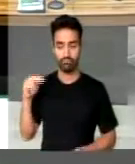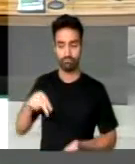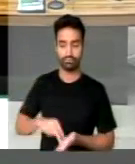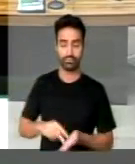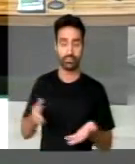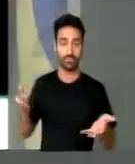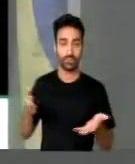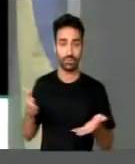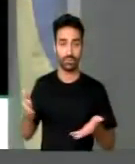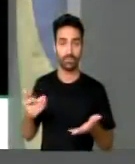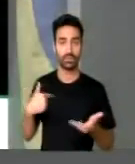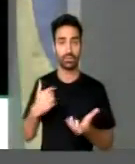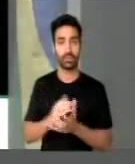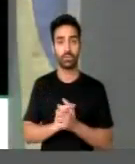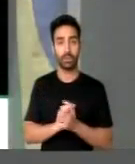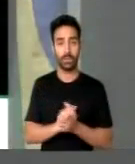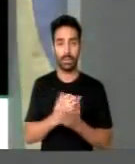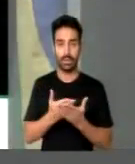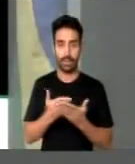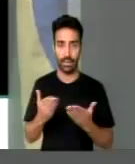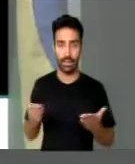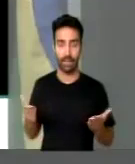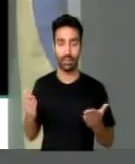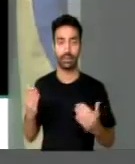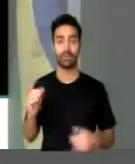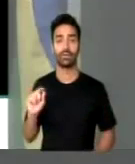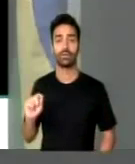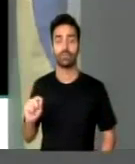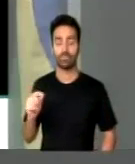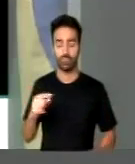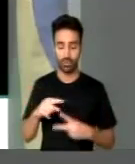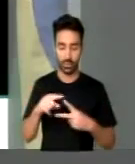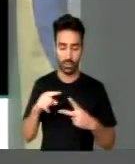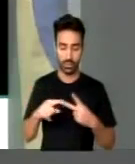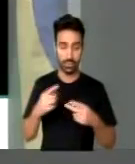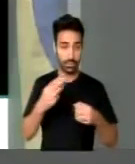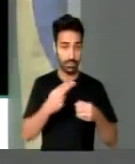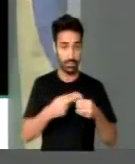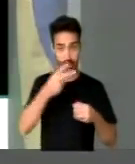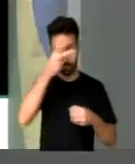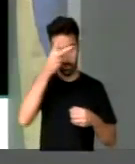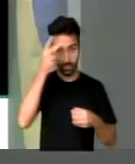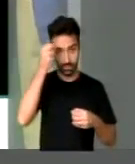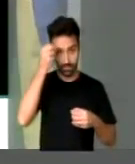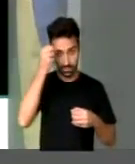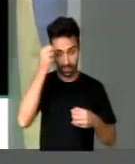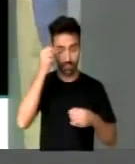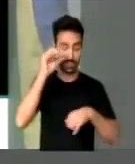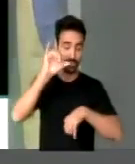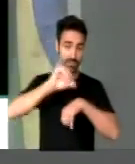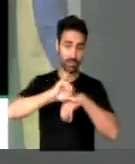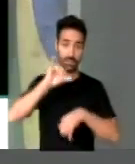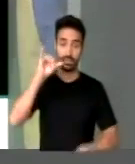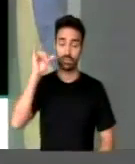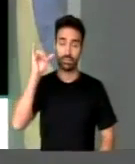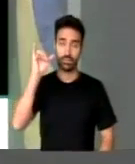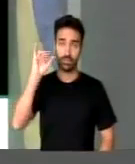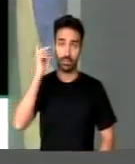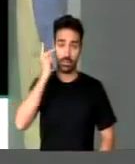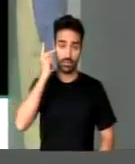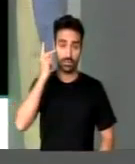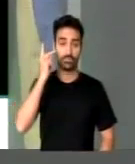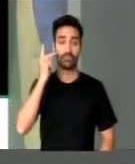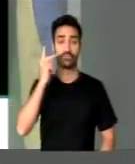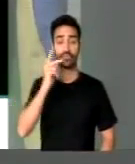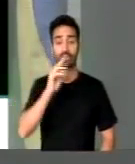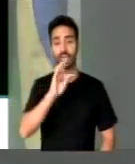para fazer os nossos cumprimentos a dois municípios da região central do estado de São Paulo,